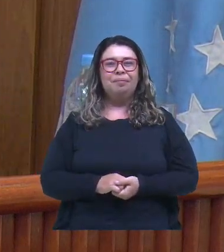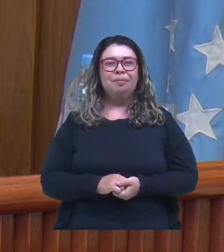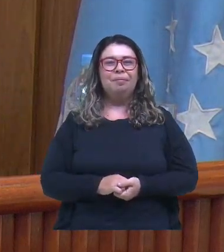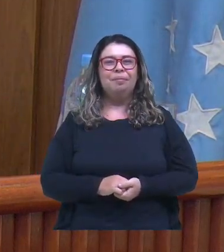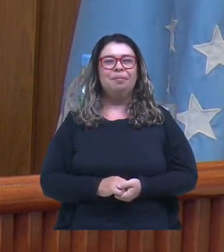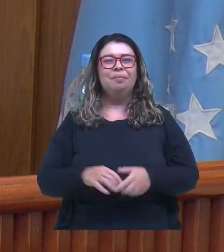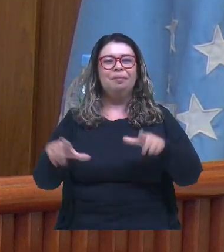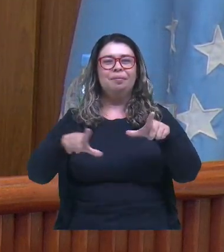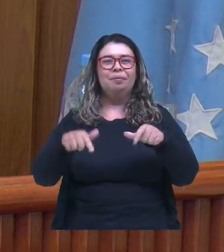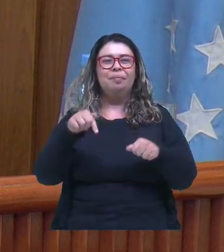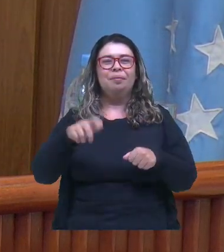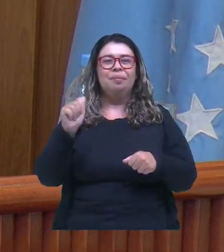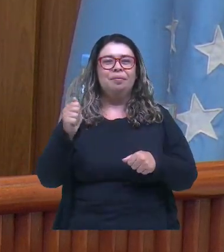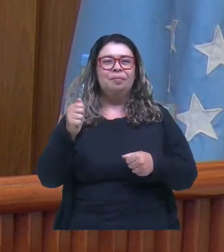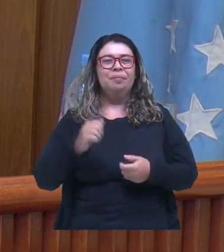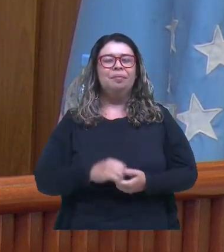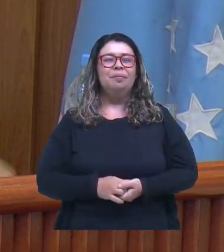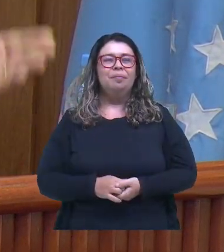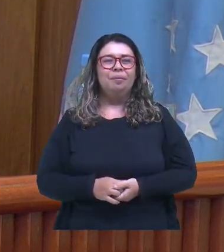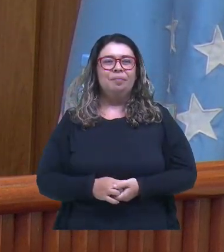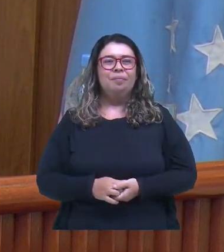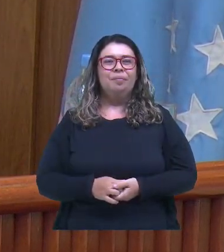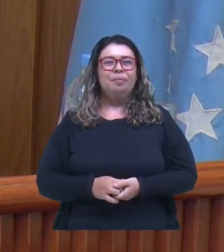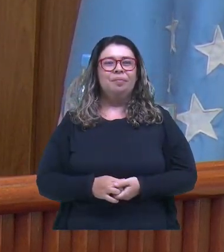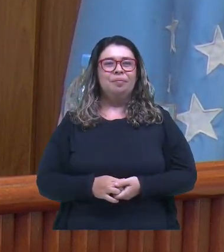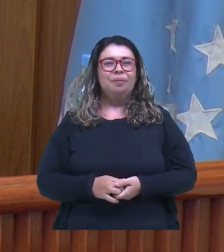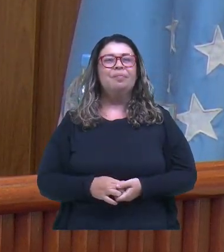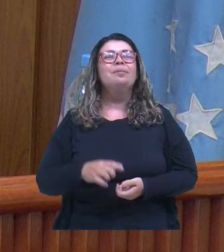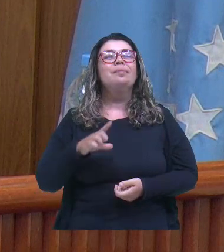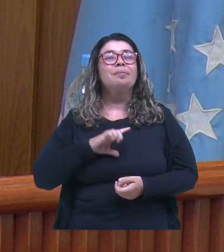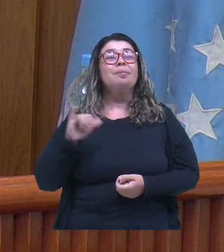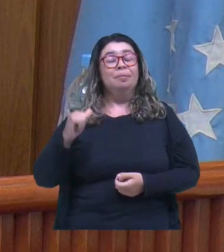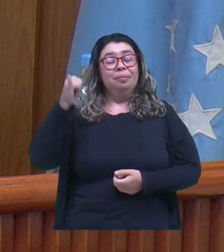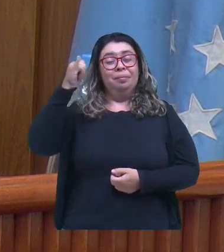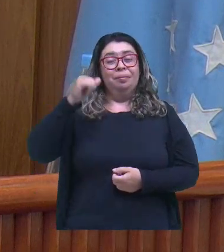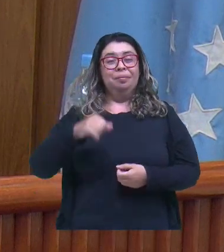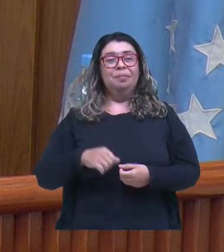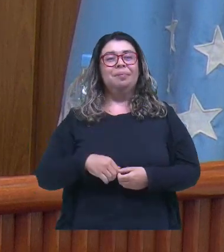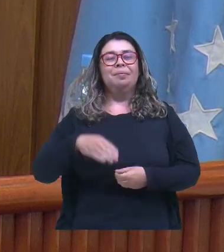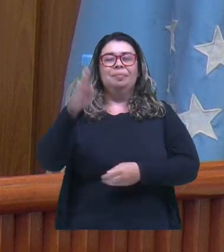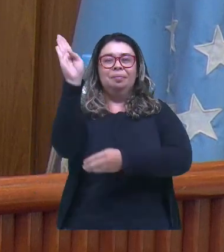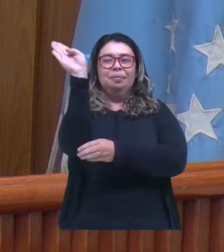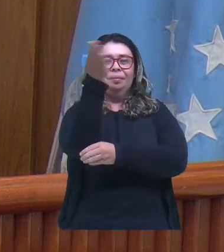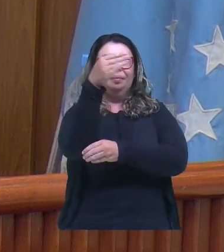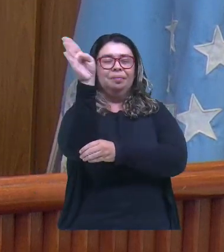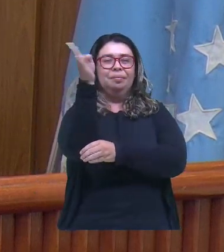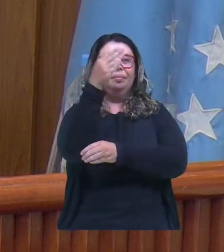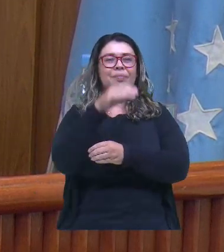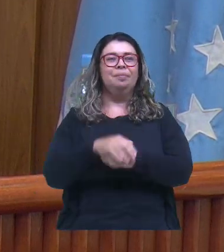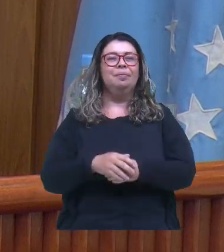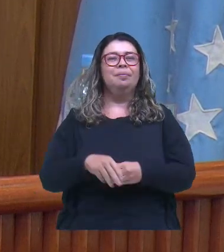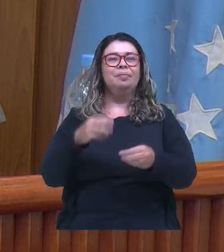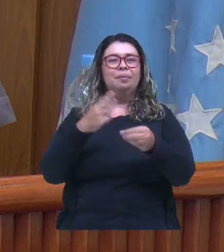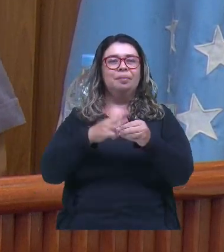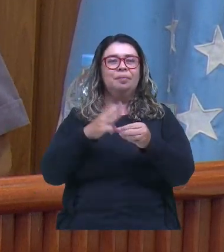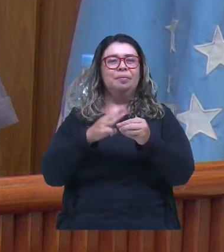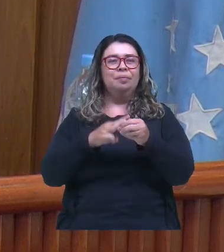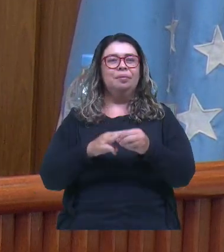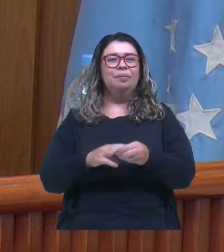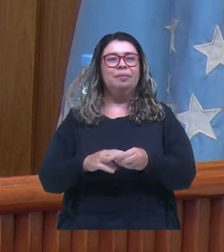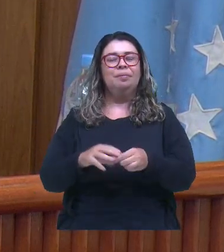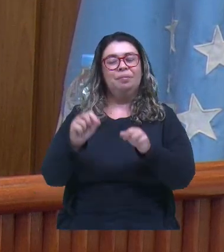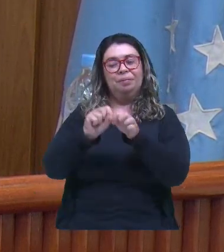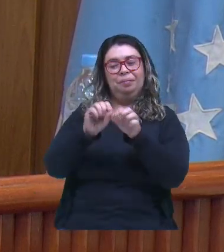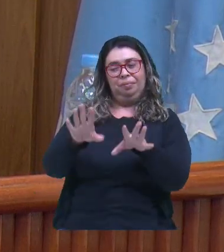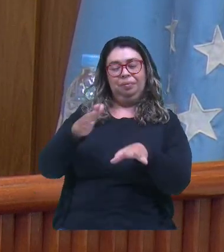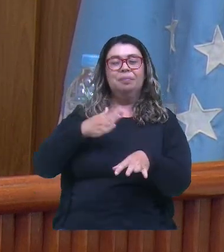Trabalho aqui em Assis, sou natural daqui. Tenho orgulho porque a bandeira do município foi criada pelo meu tio, José Botelho. Isso para